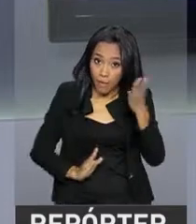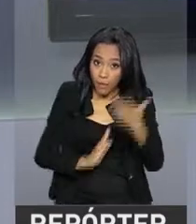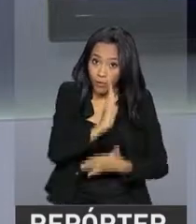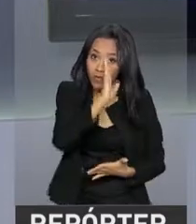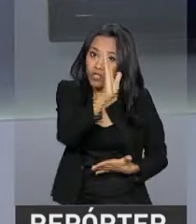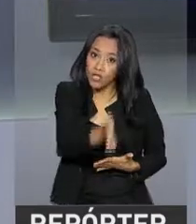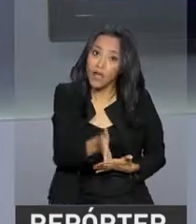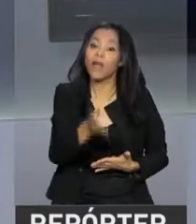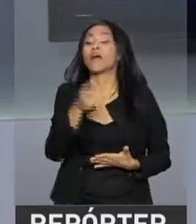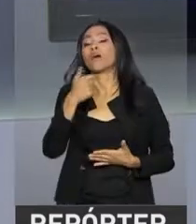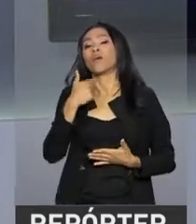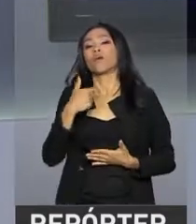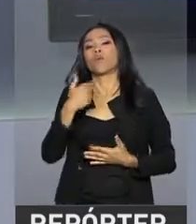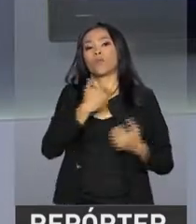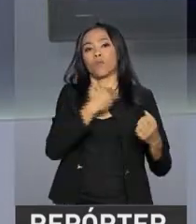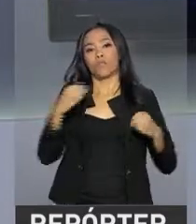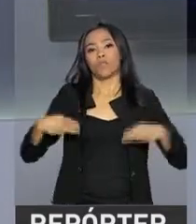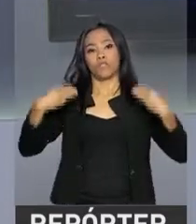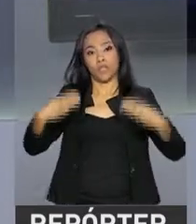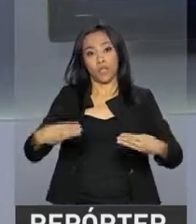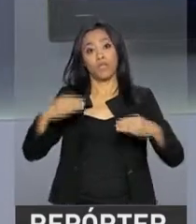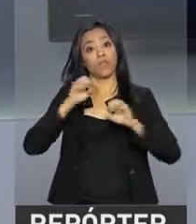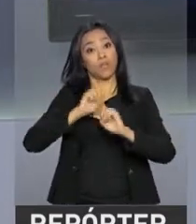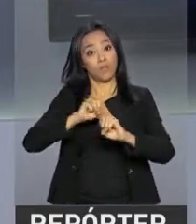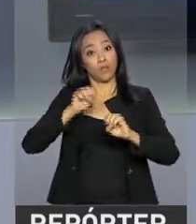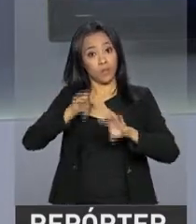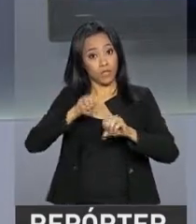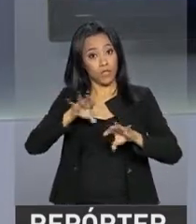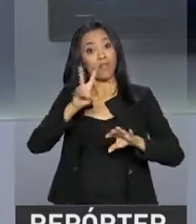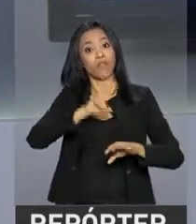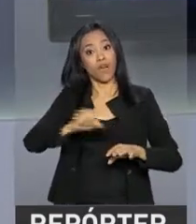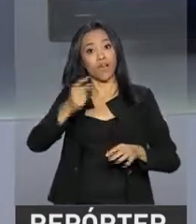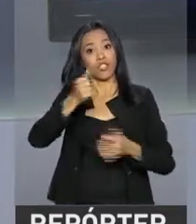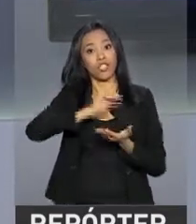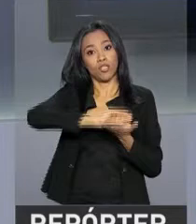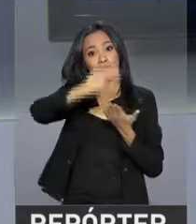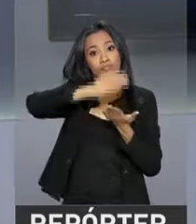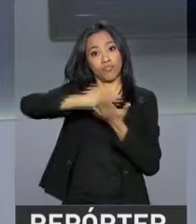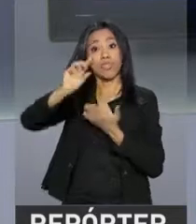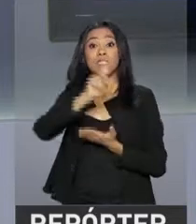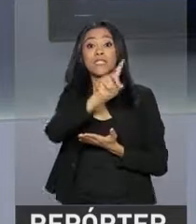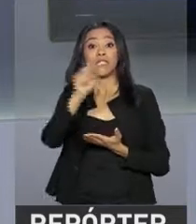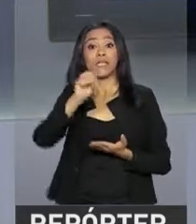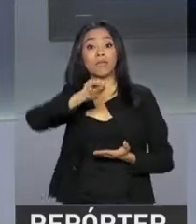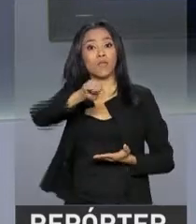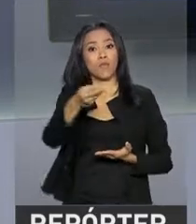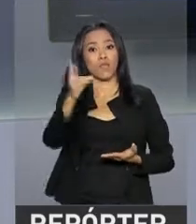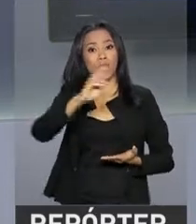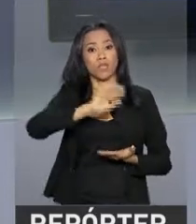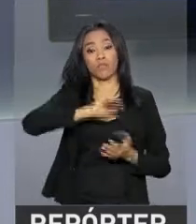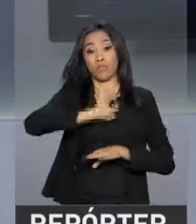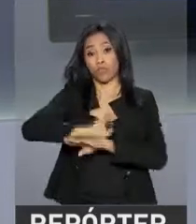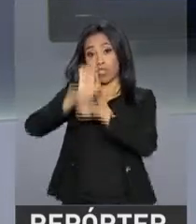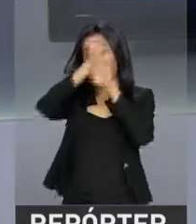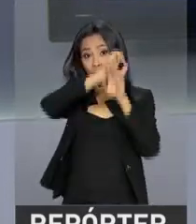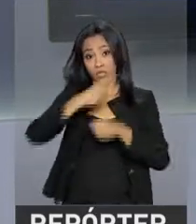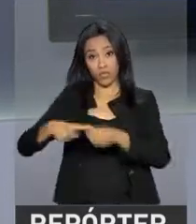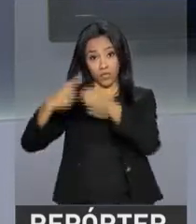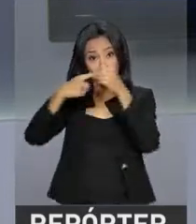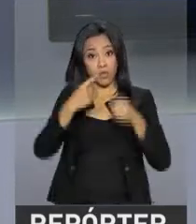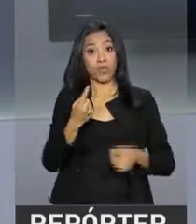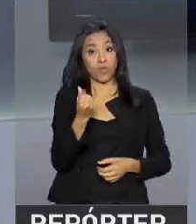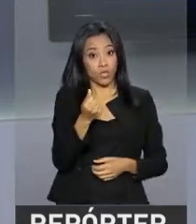já anunciou que vai disponibilizar 100 milhões de reais aos estados e municípios o dinheiro deverá ser usado na formulação